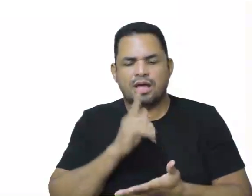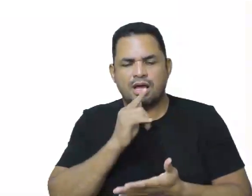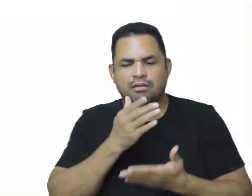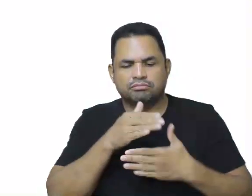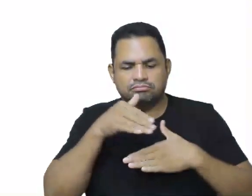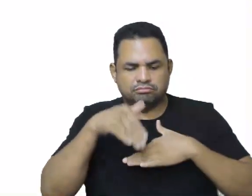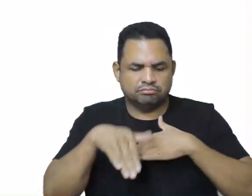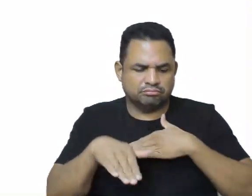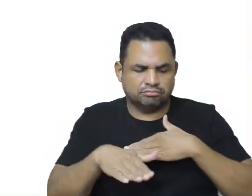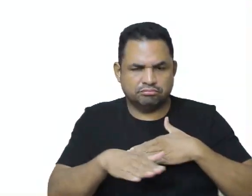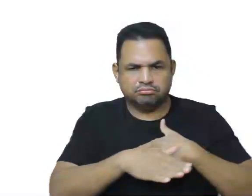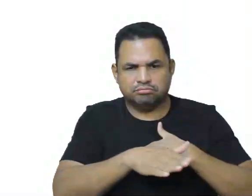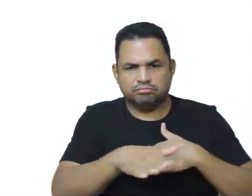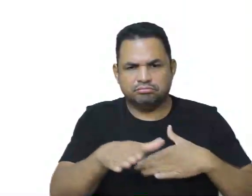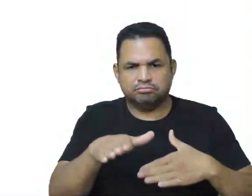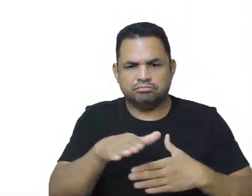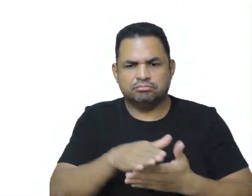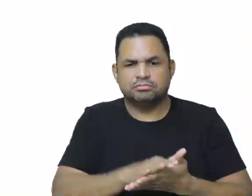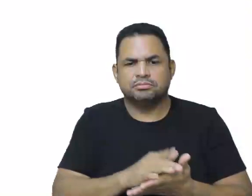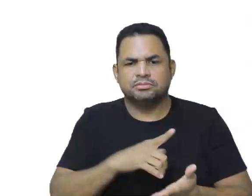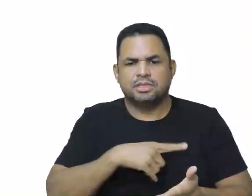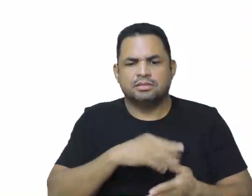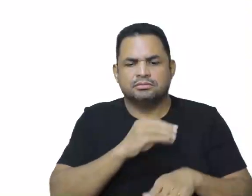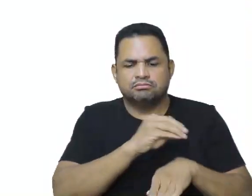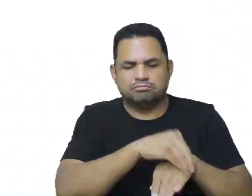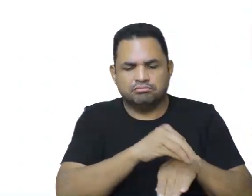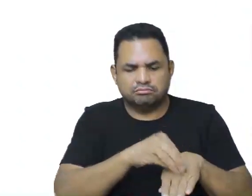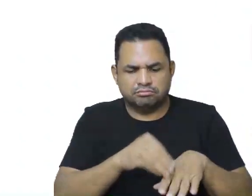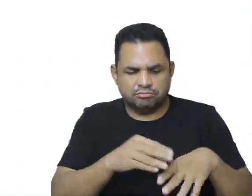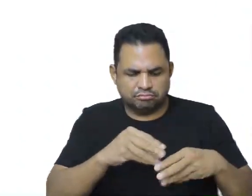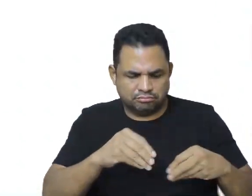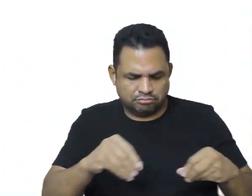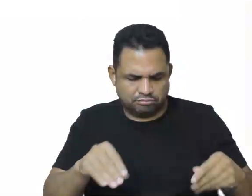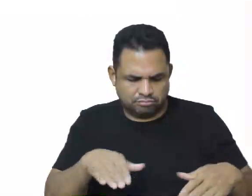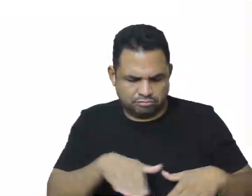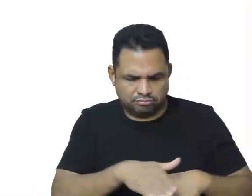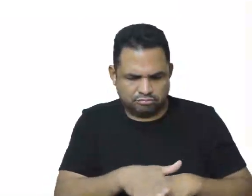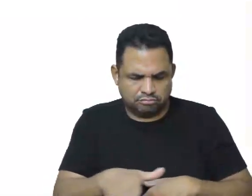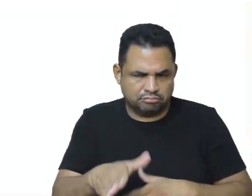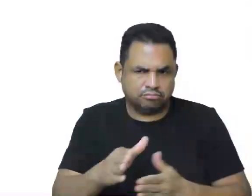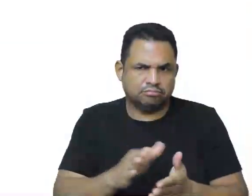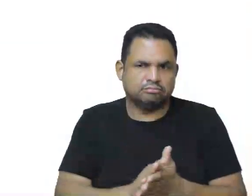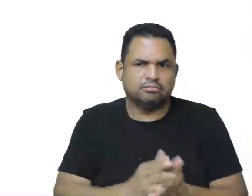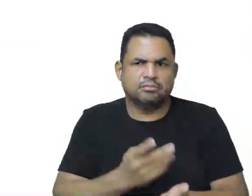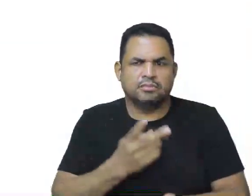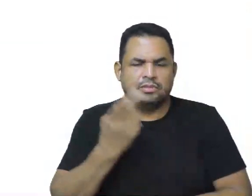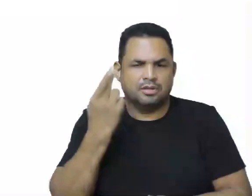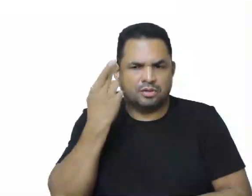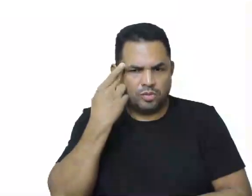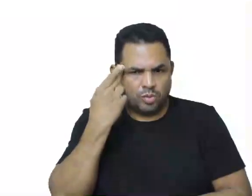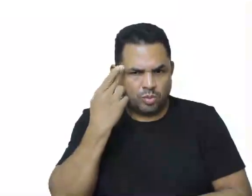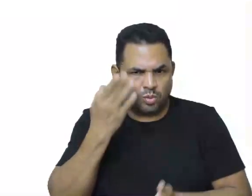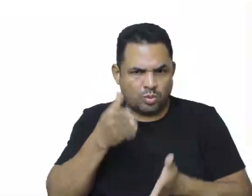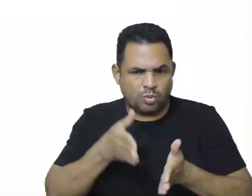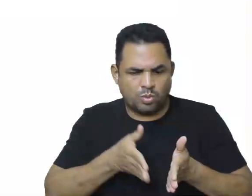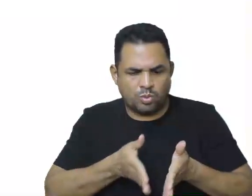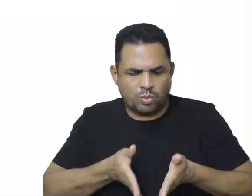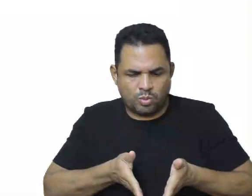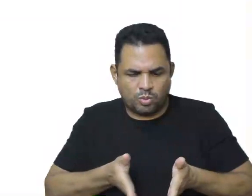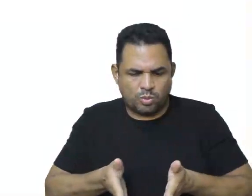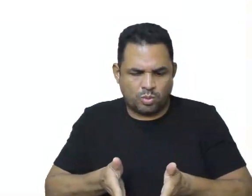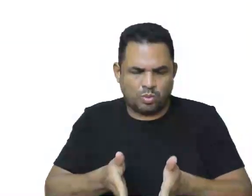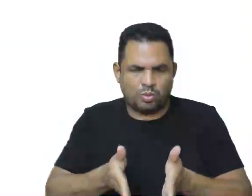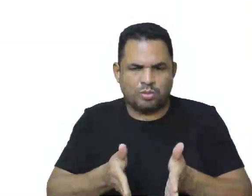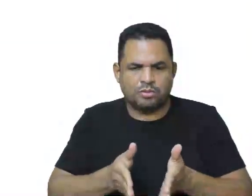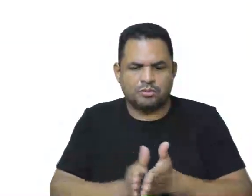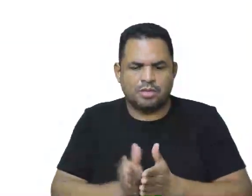que carregam aí as partículas nutritivas do solo para uma região geralmente de